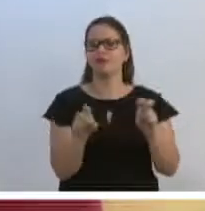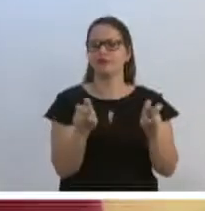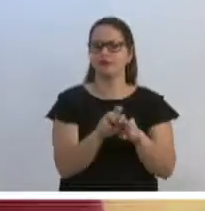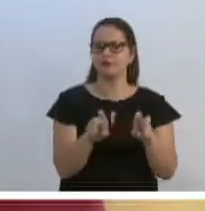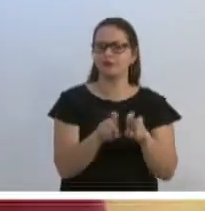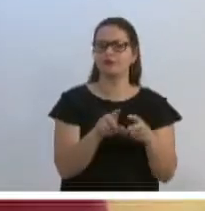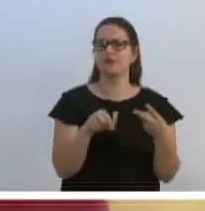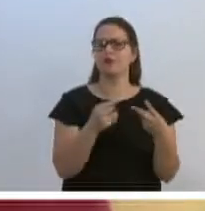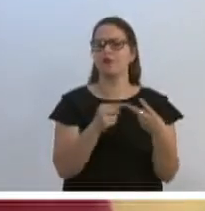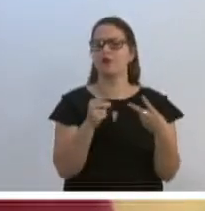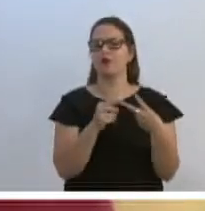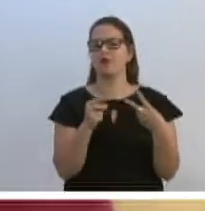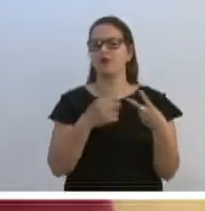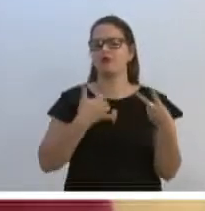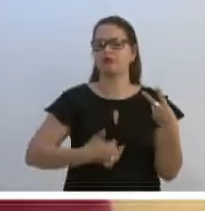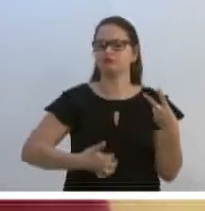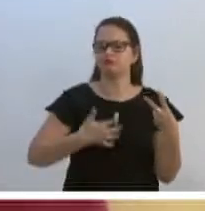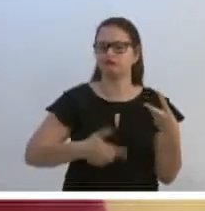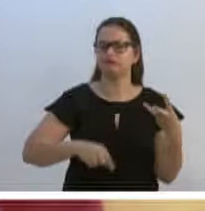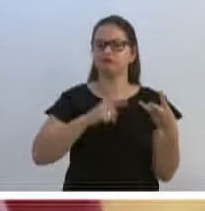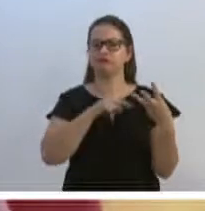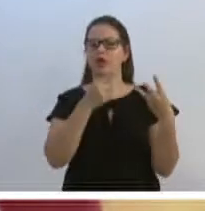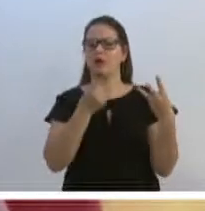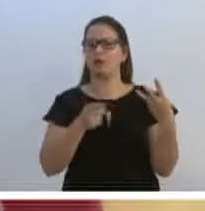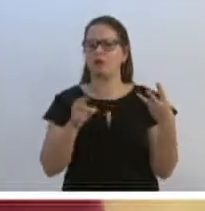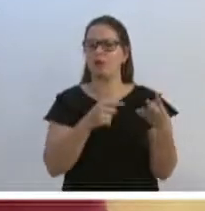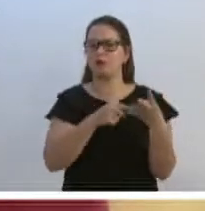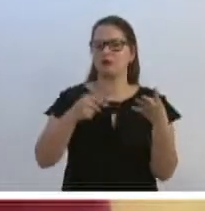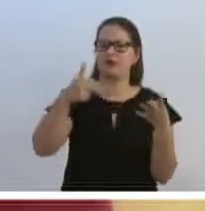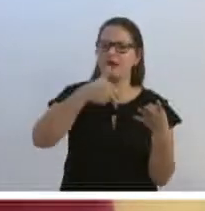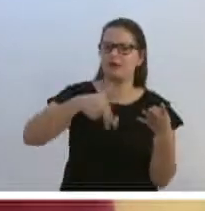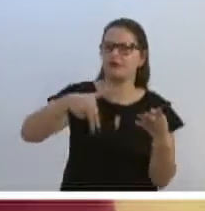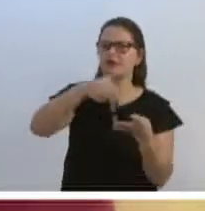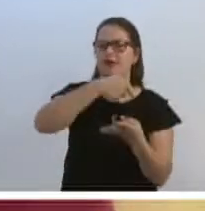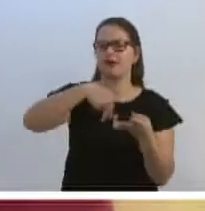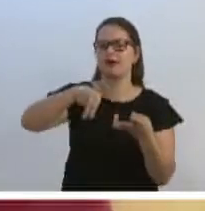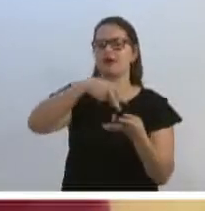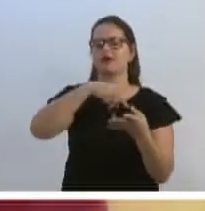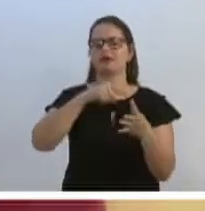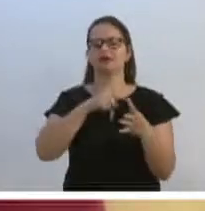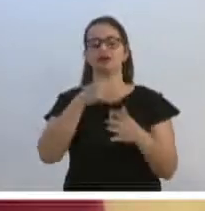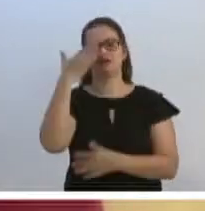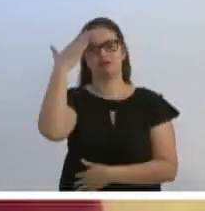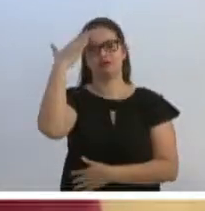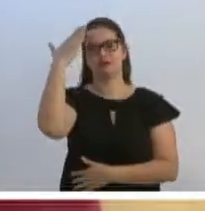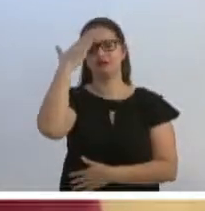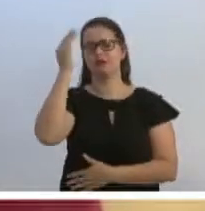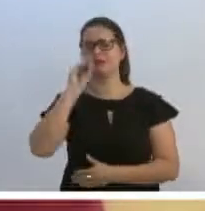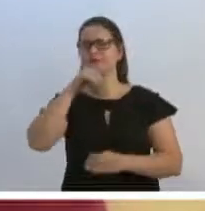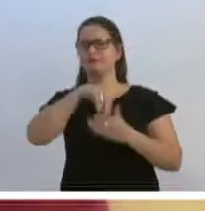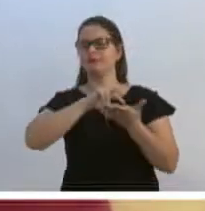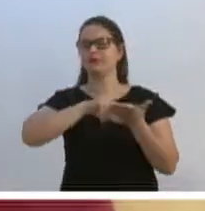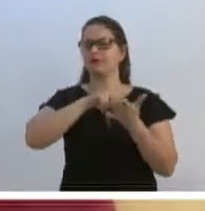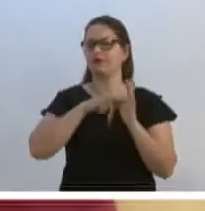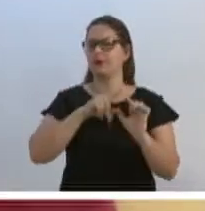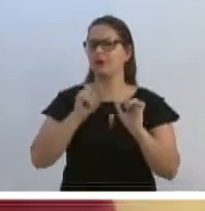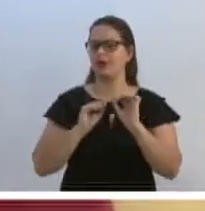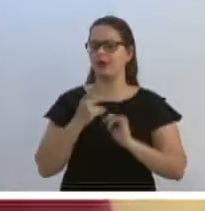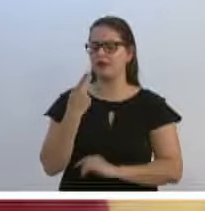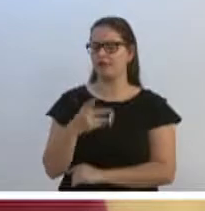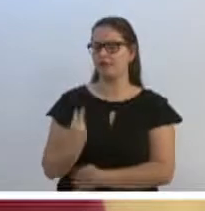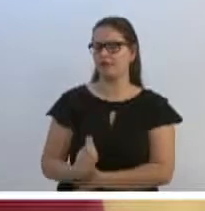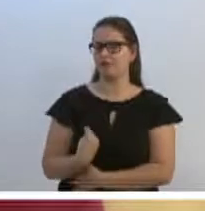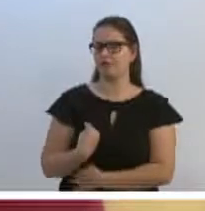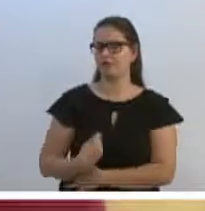como na área de violão de música dança a gente sabe do significado que se importa o